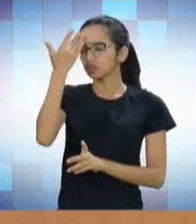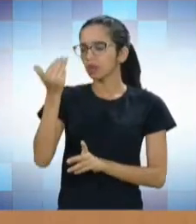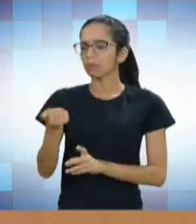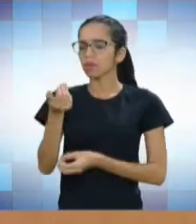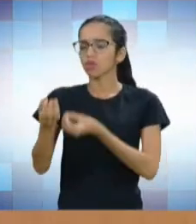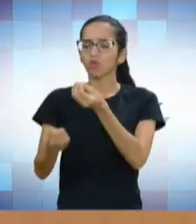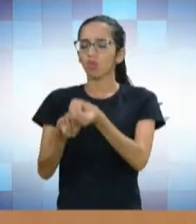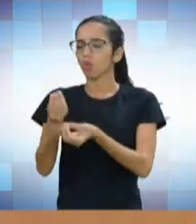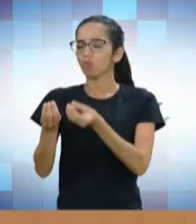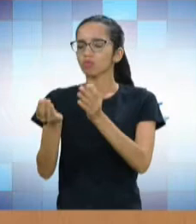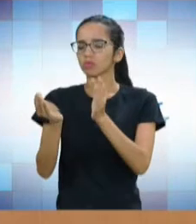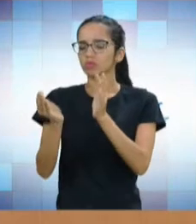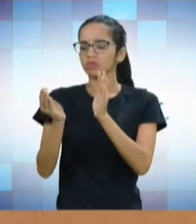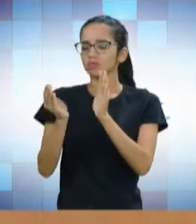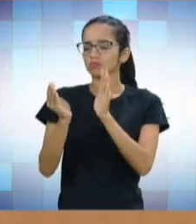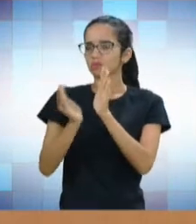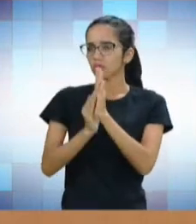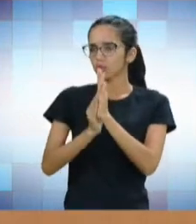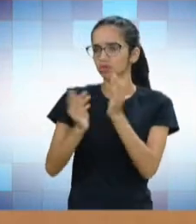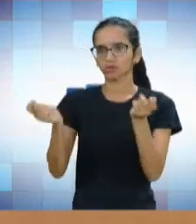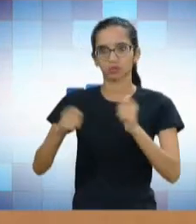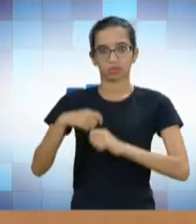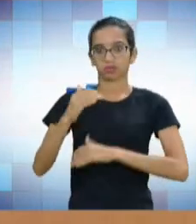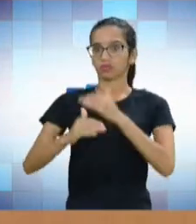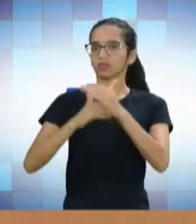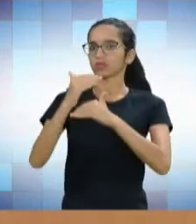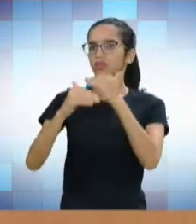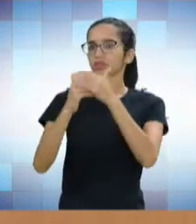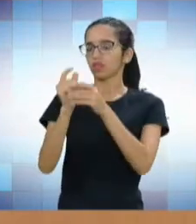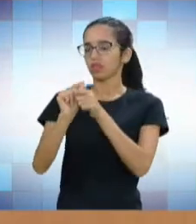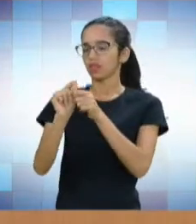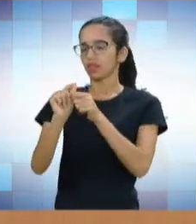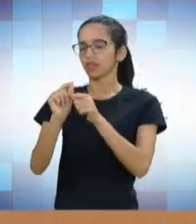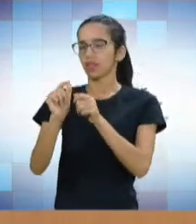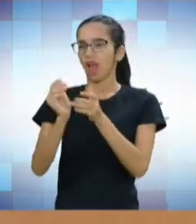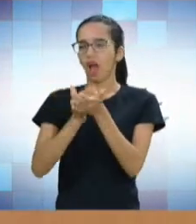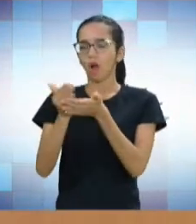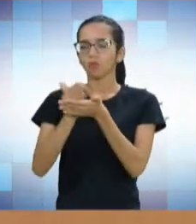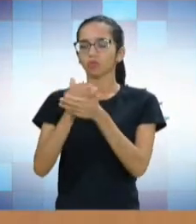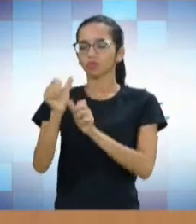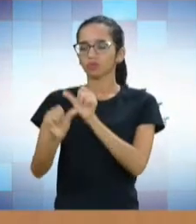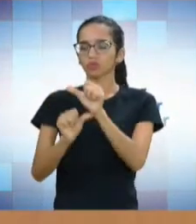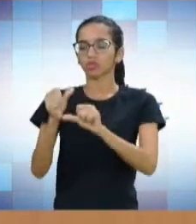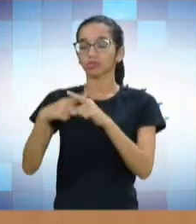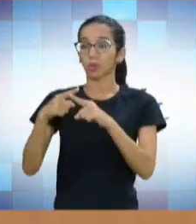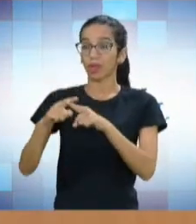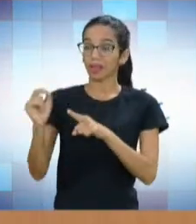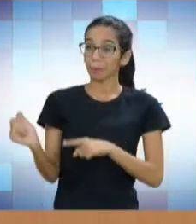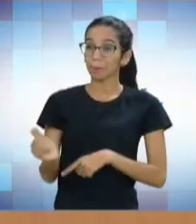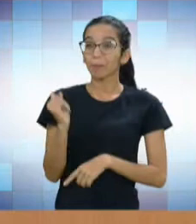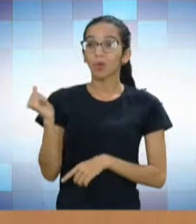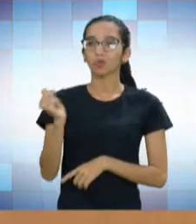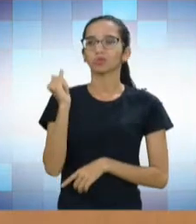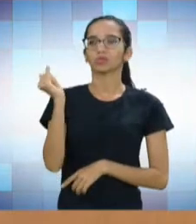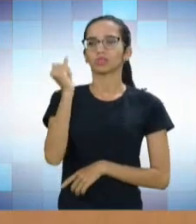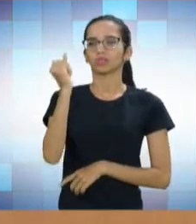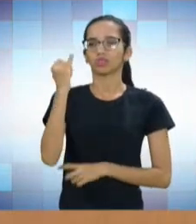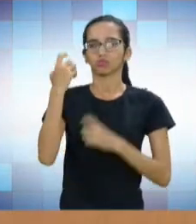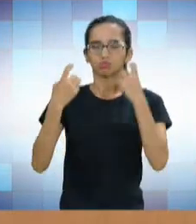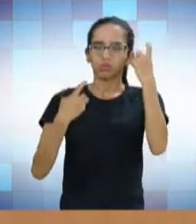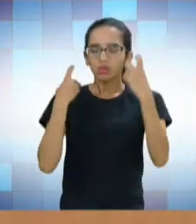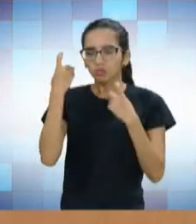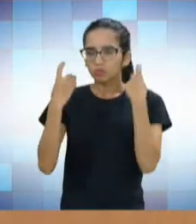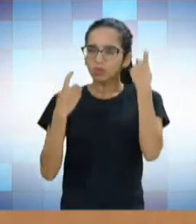ver até que ponto esse projeto pode evoluir passar pelo pequena modificação que é muito importante é